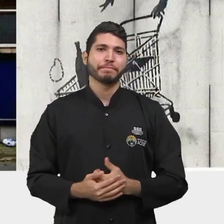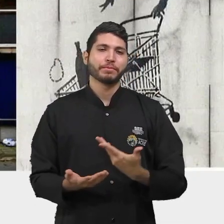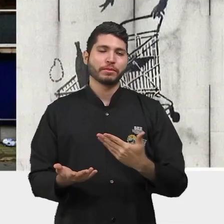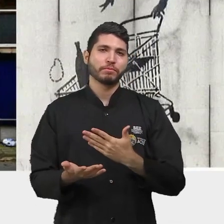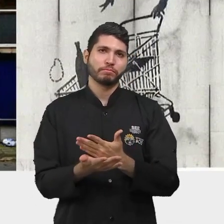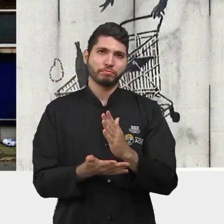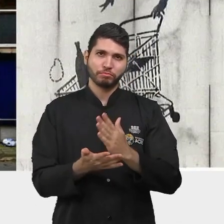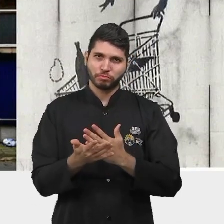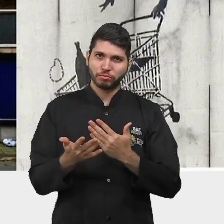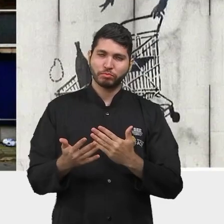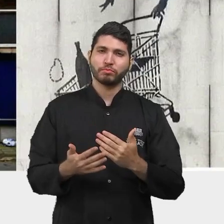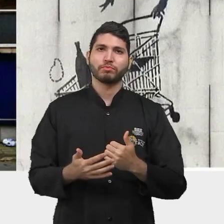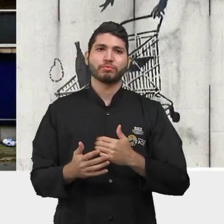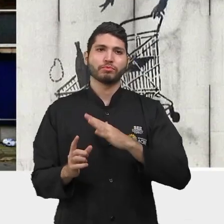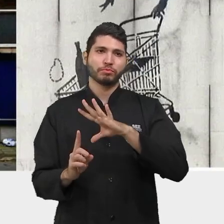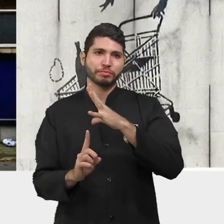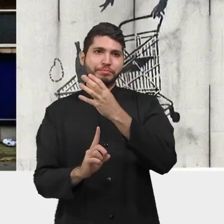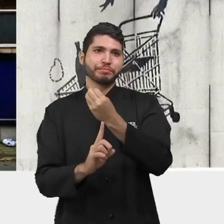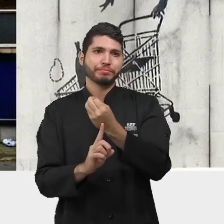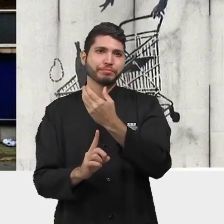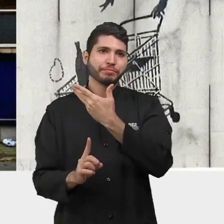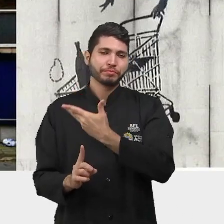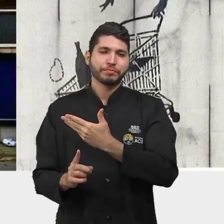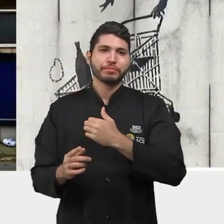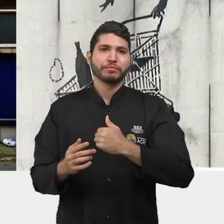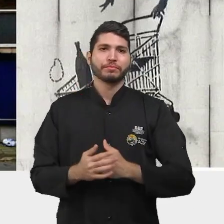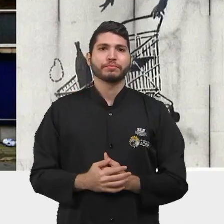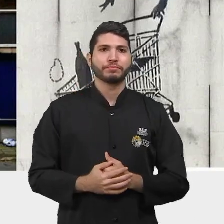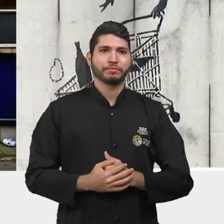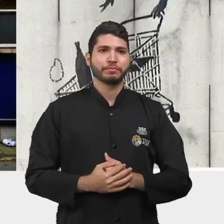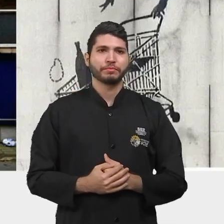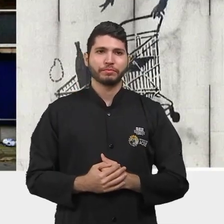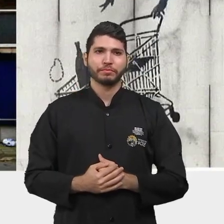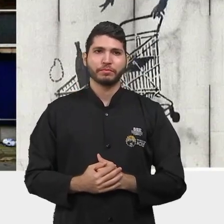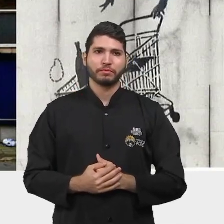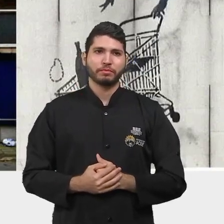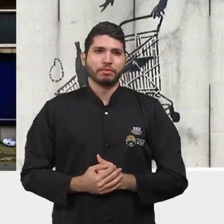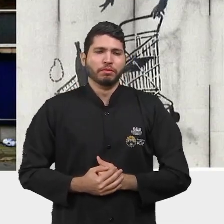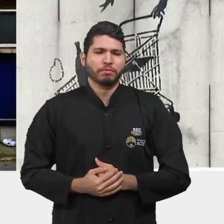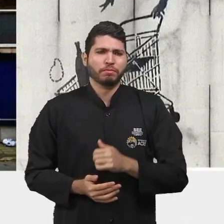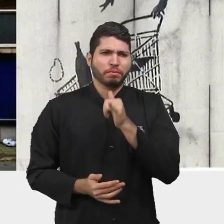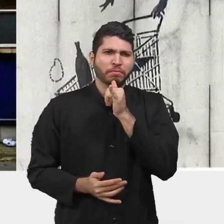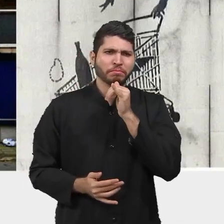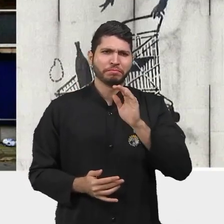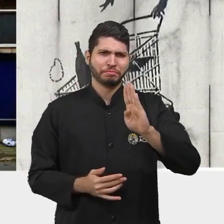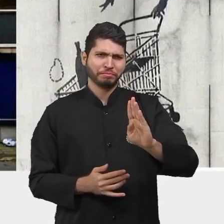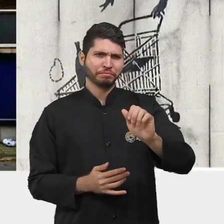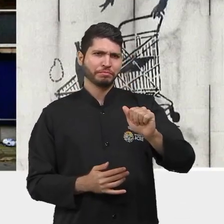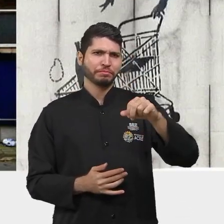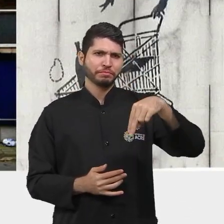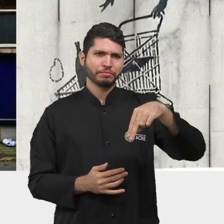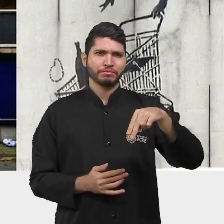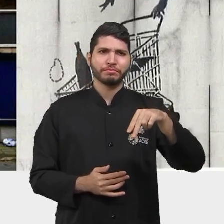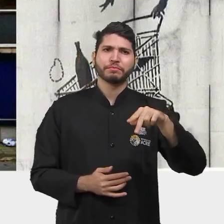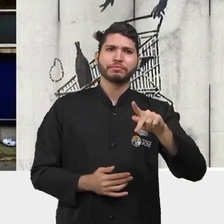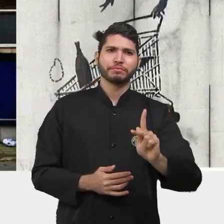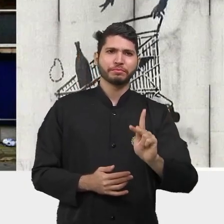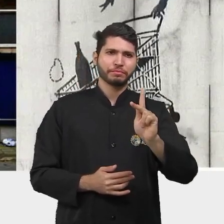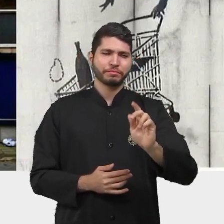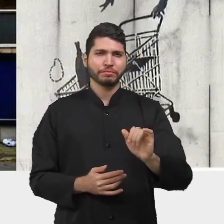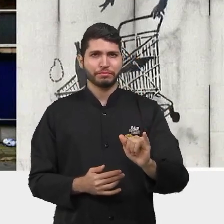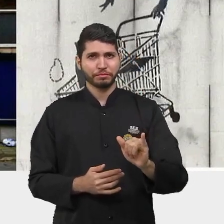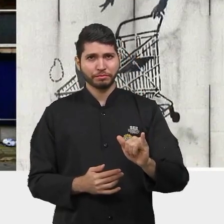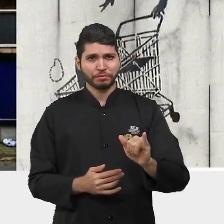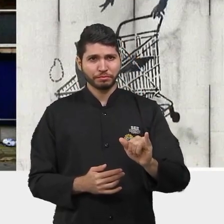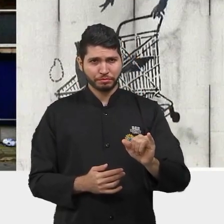sobre alguns deles em outras aulas aqui para vocês, como, por exemplo, Banksy,